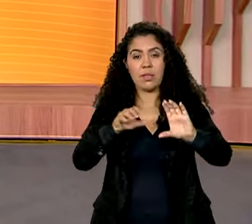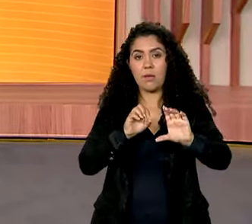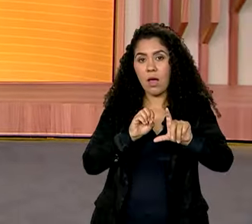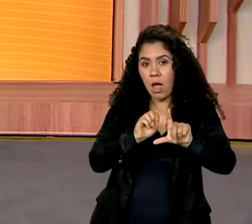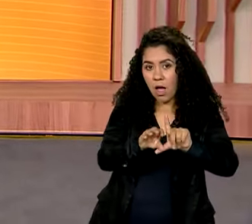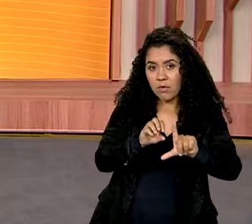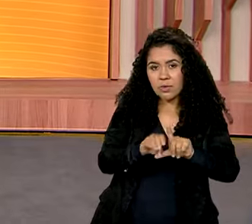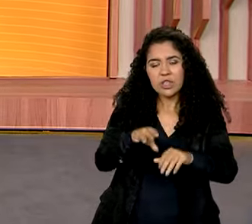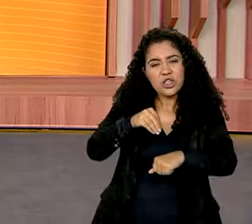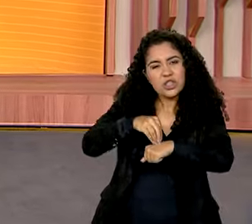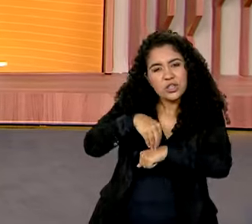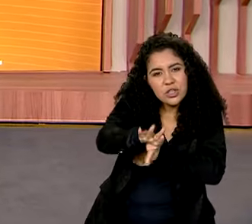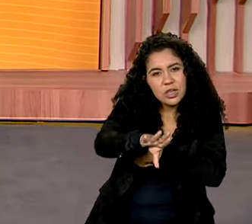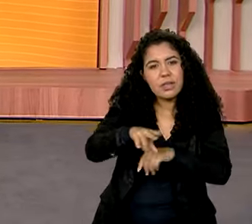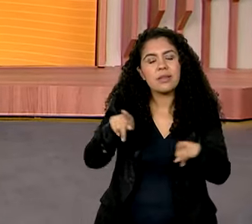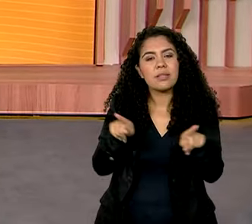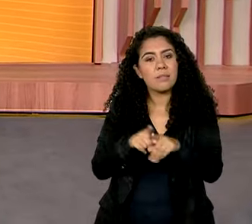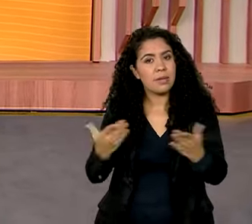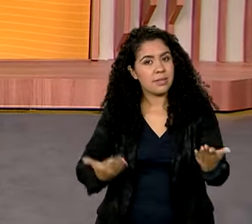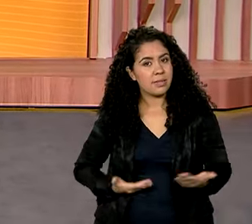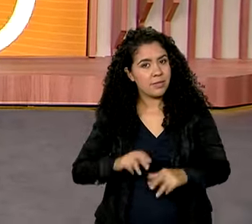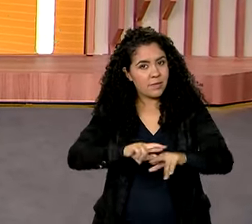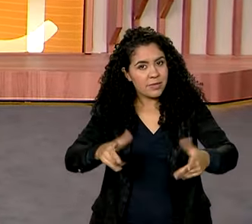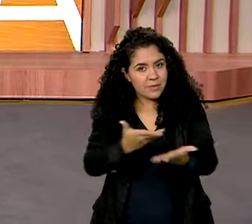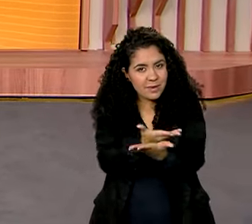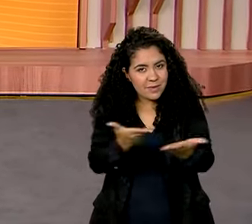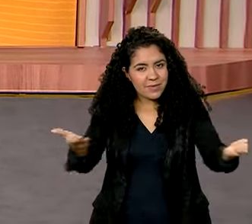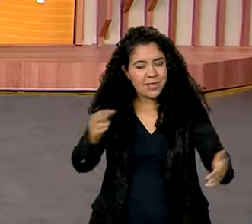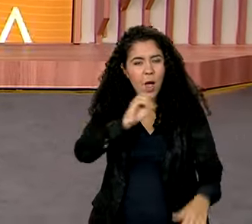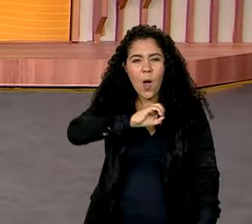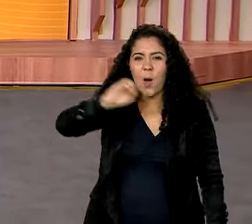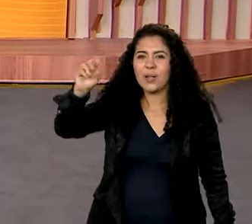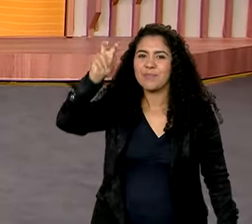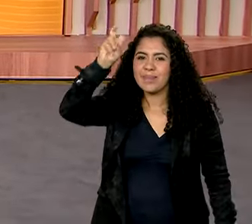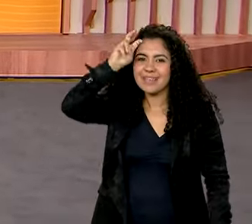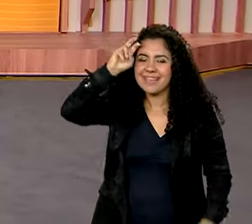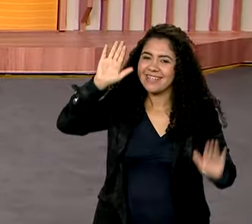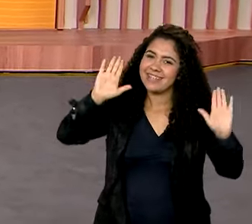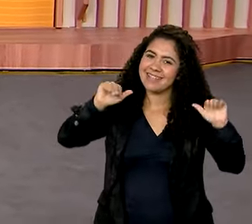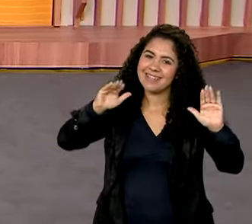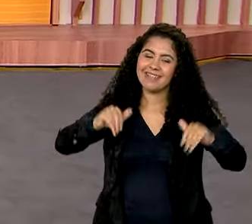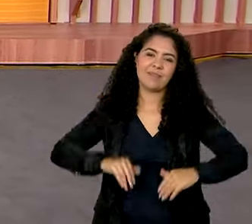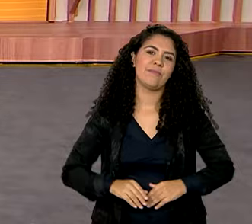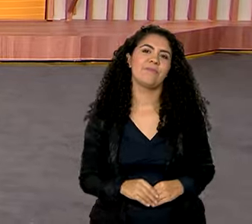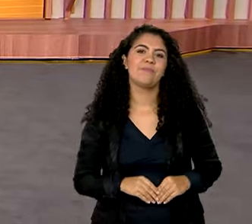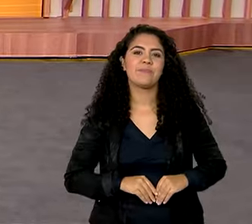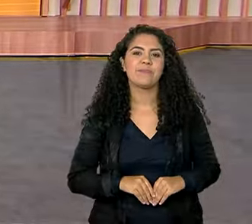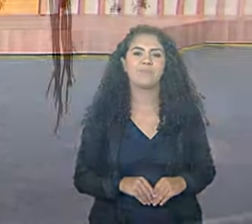dicas, serviços para você, cidadão. Uma ótima quinta-feira. Até a próxima. Tchau.